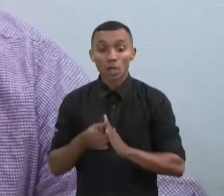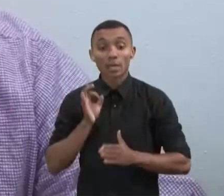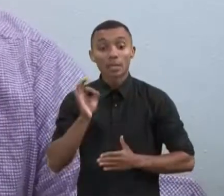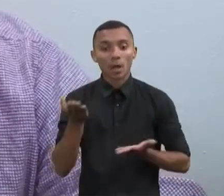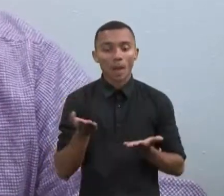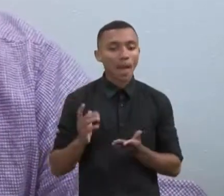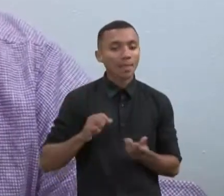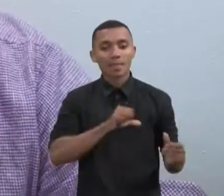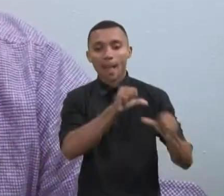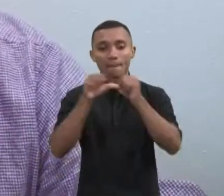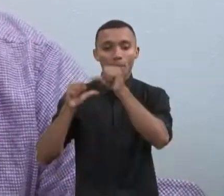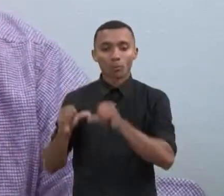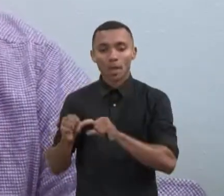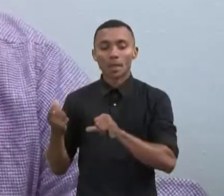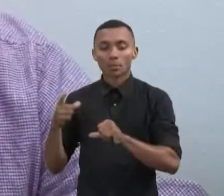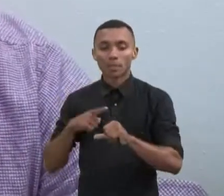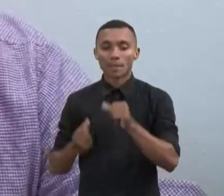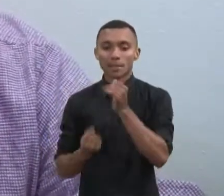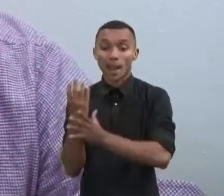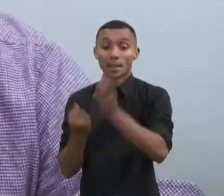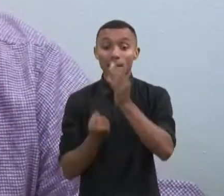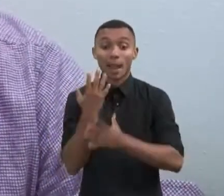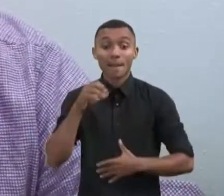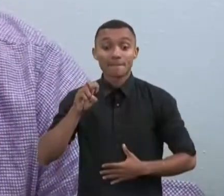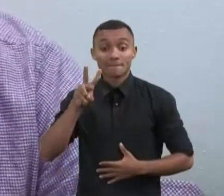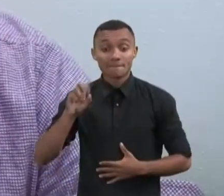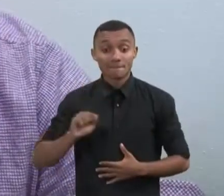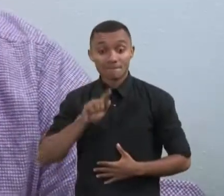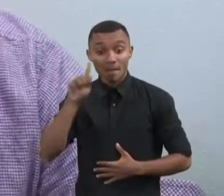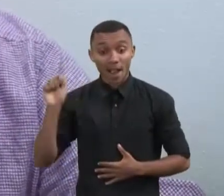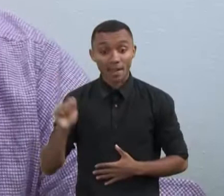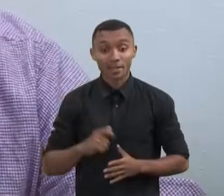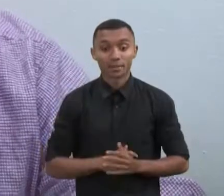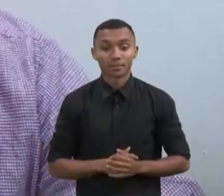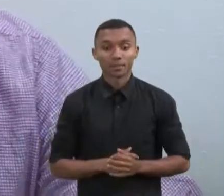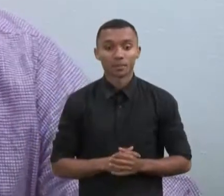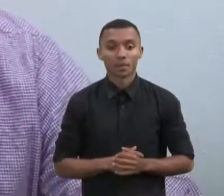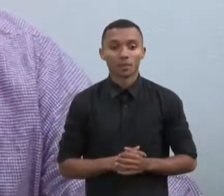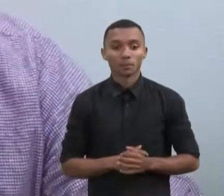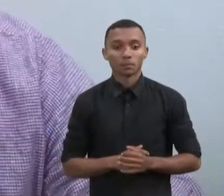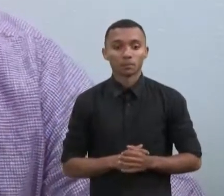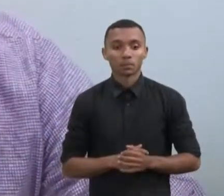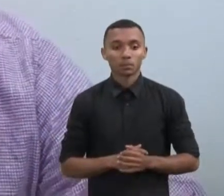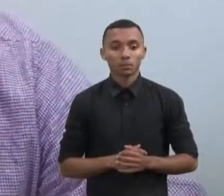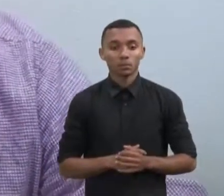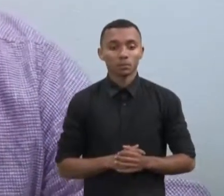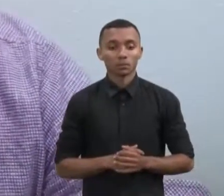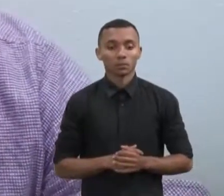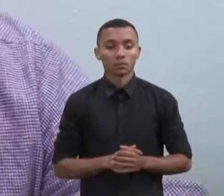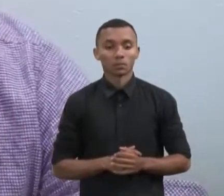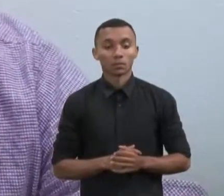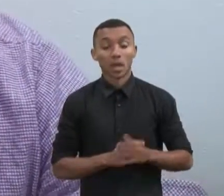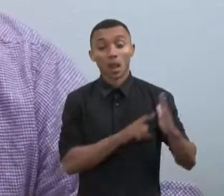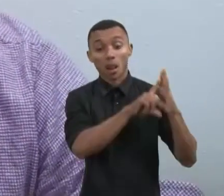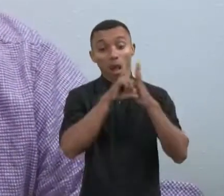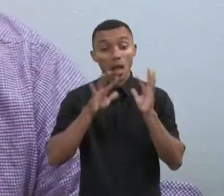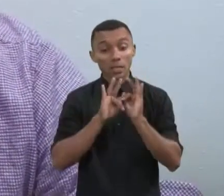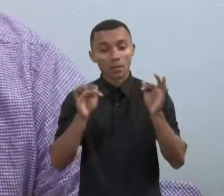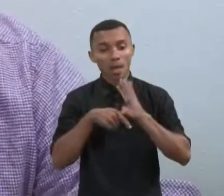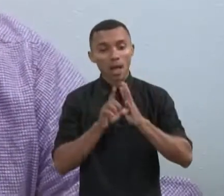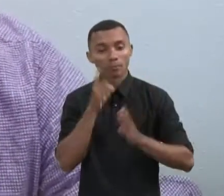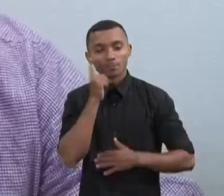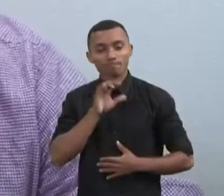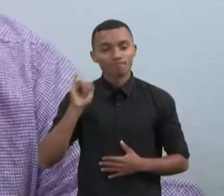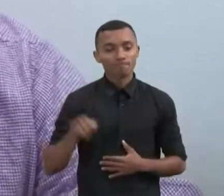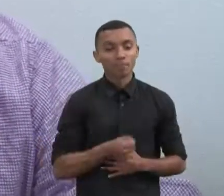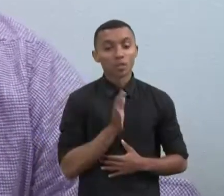para um período de geração de empregos também dentro dos pequenos negócios. A capilaridade dos pequenos negócios oportuniza que